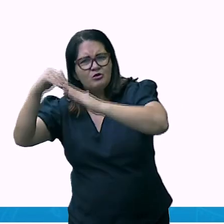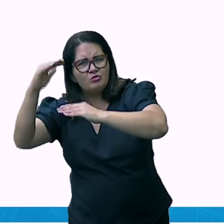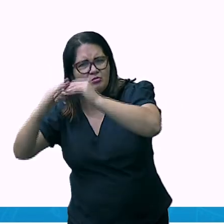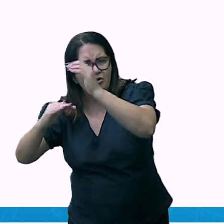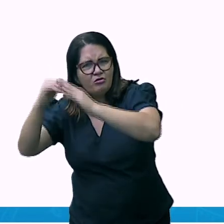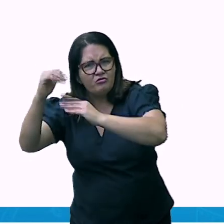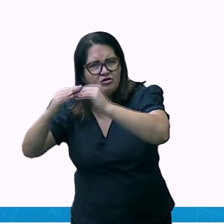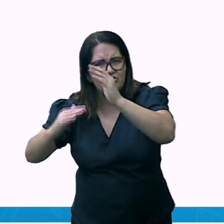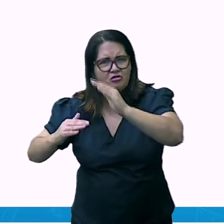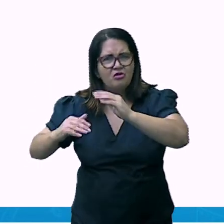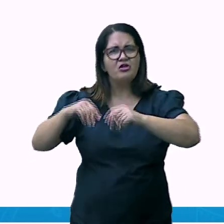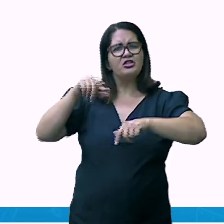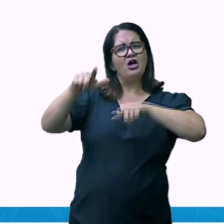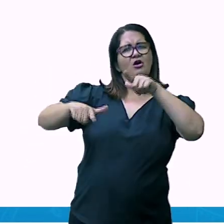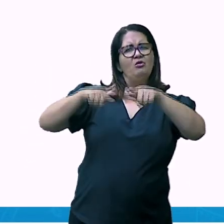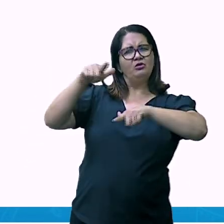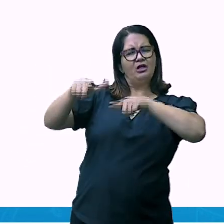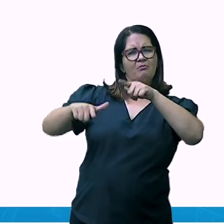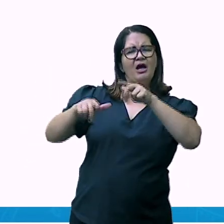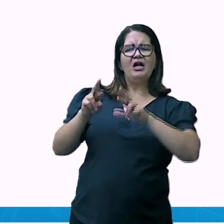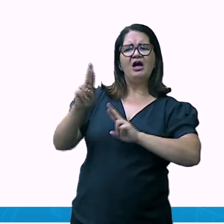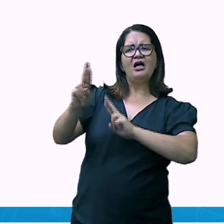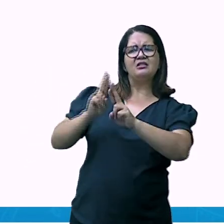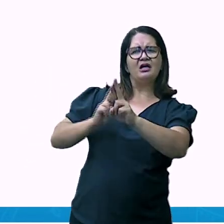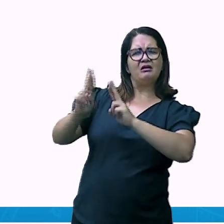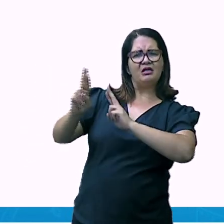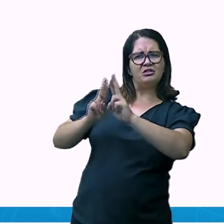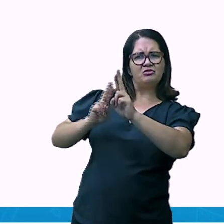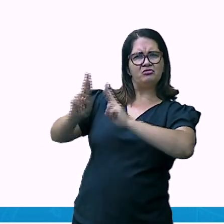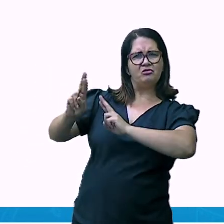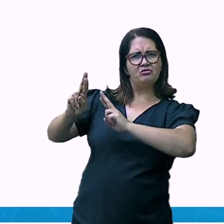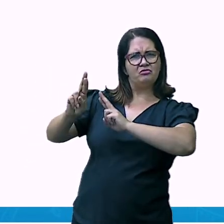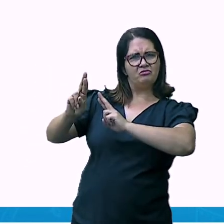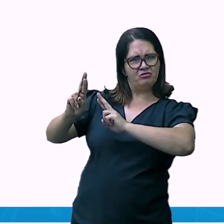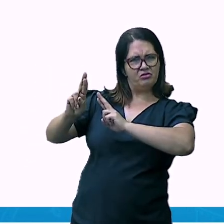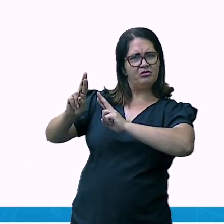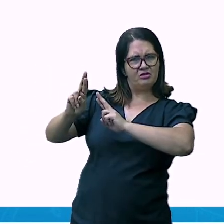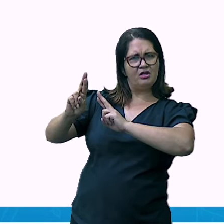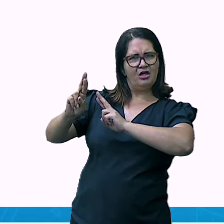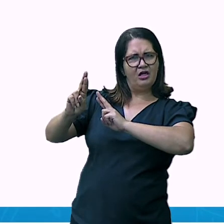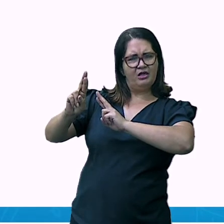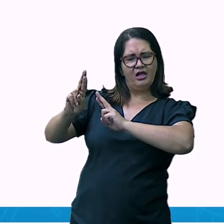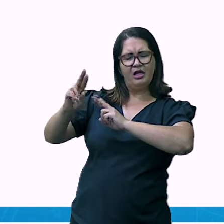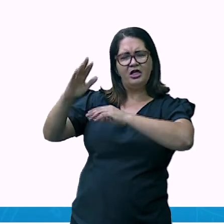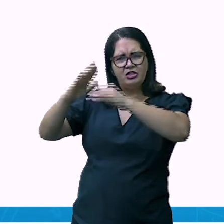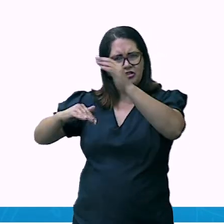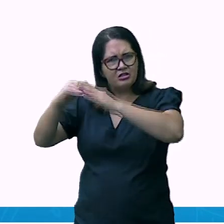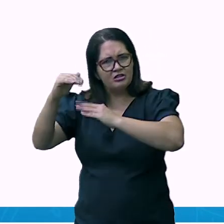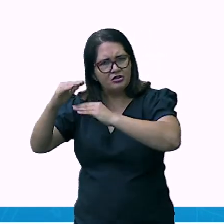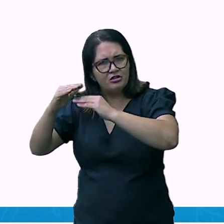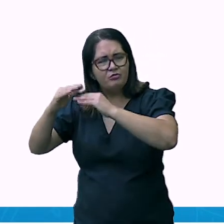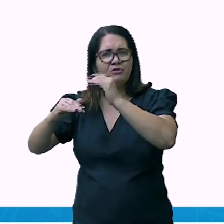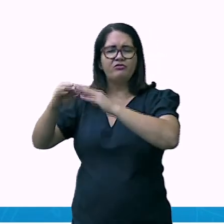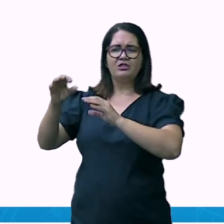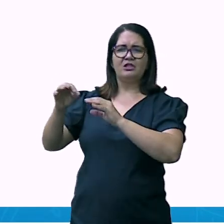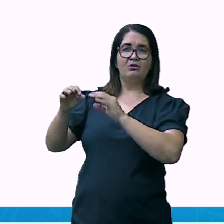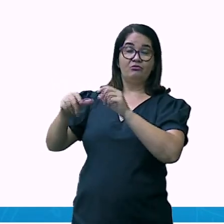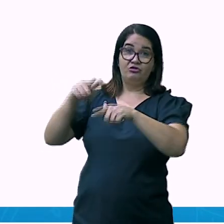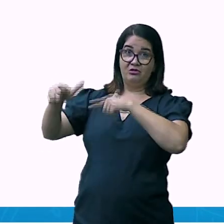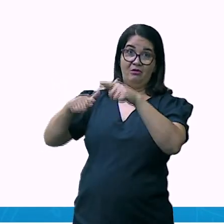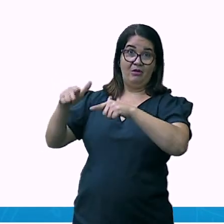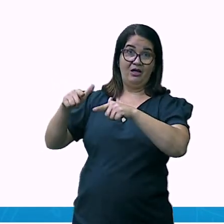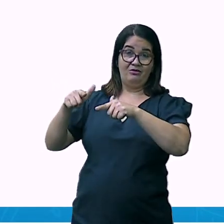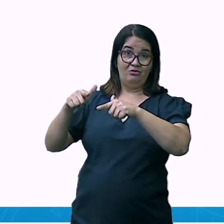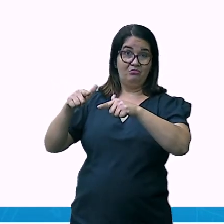pandemia alterou a relação, a forma, o meio com que trabalhávamos antes?